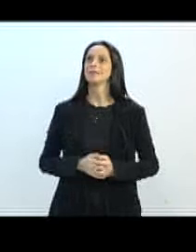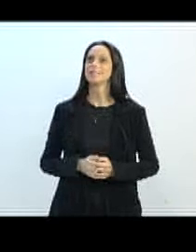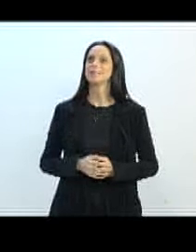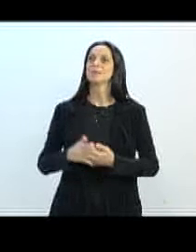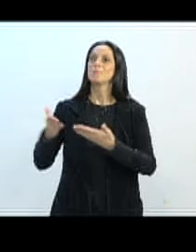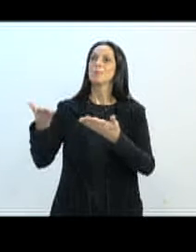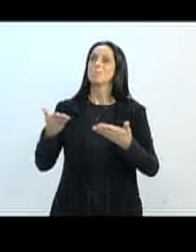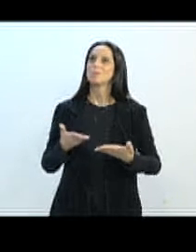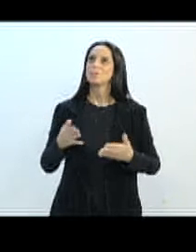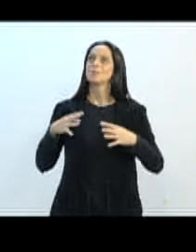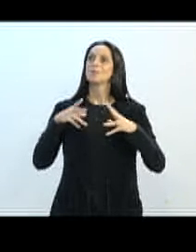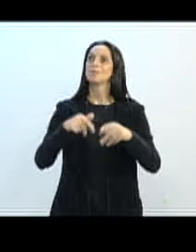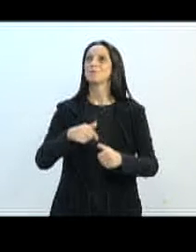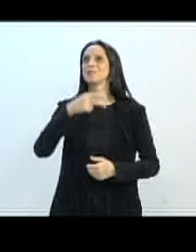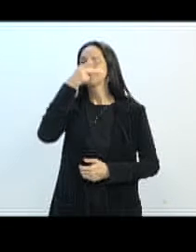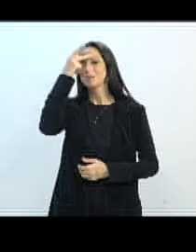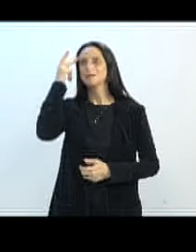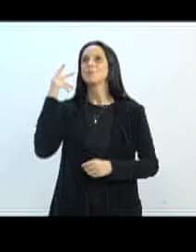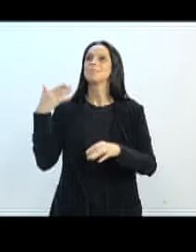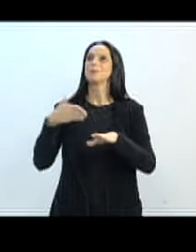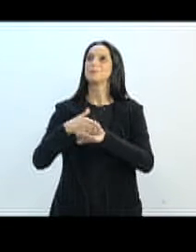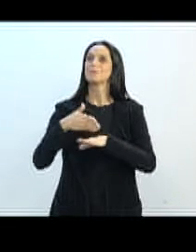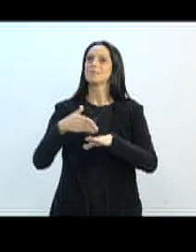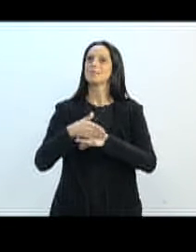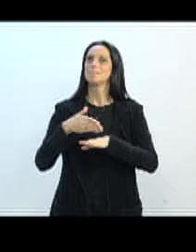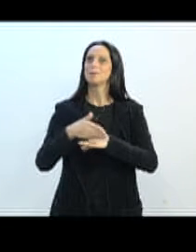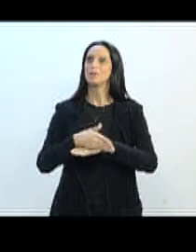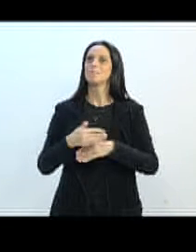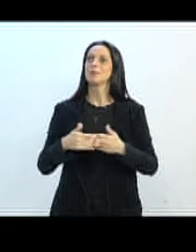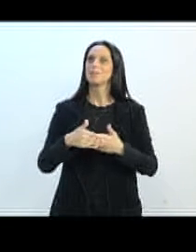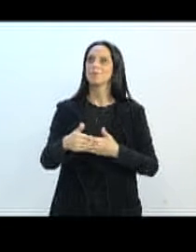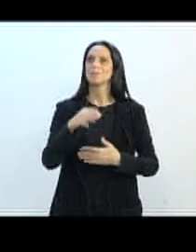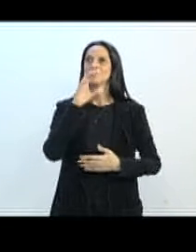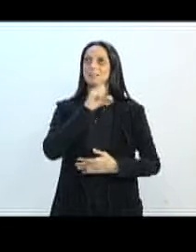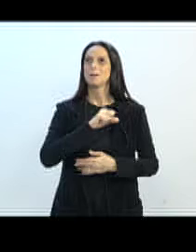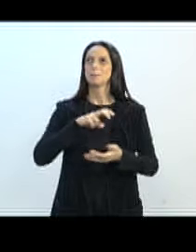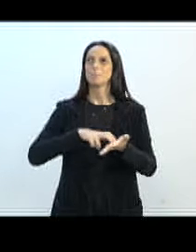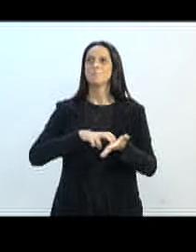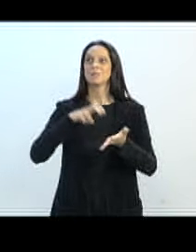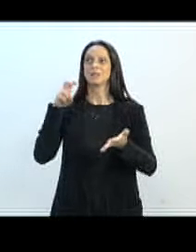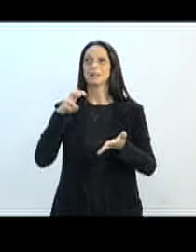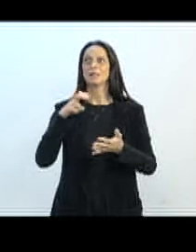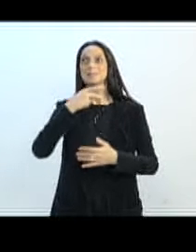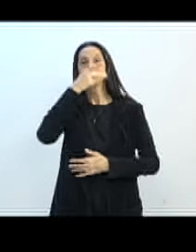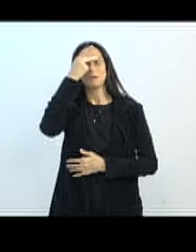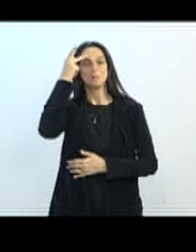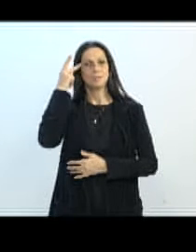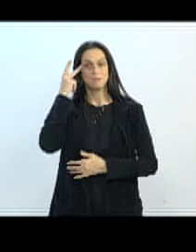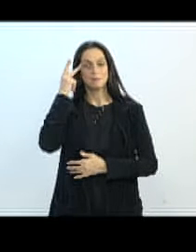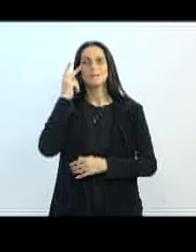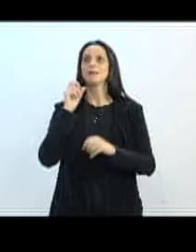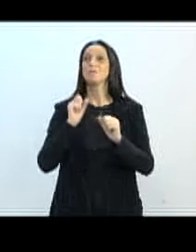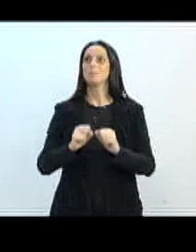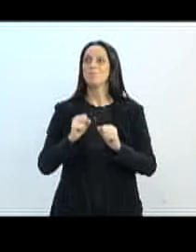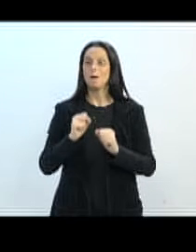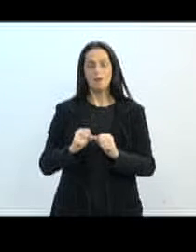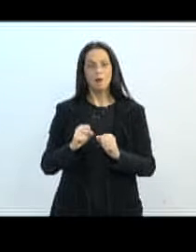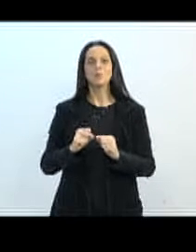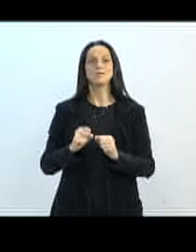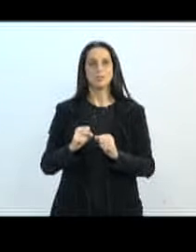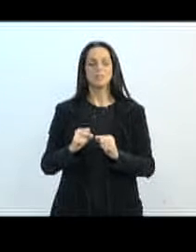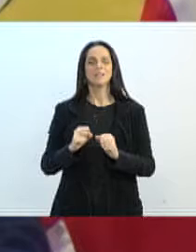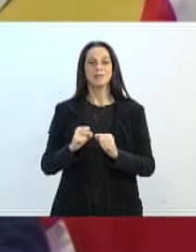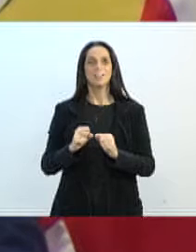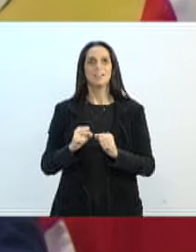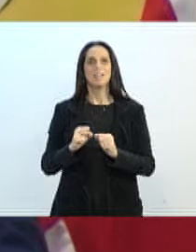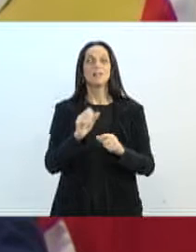convite também a todos, para que no sábado pela manhã, aqueles que estiverem passando pelas ruas, pelo centro